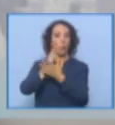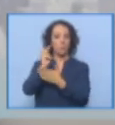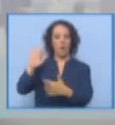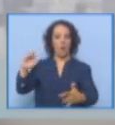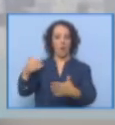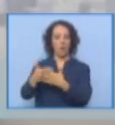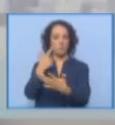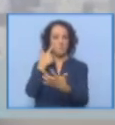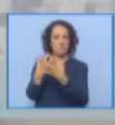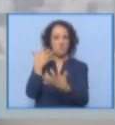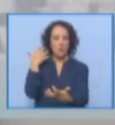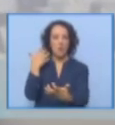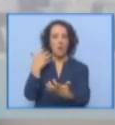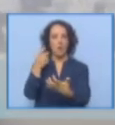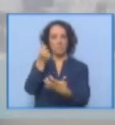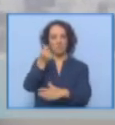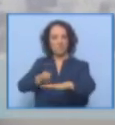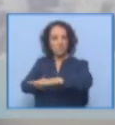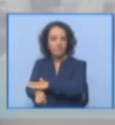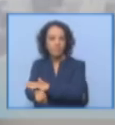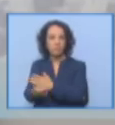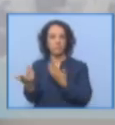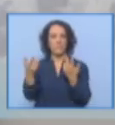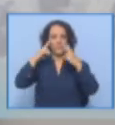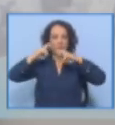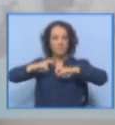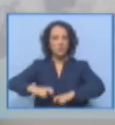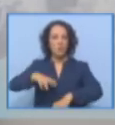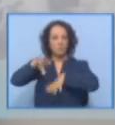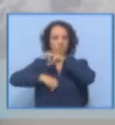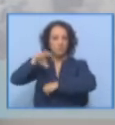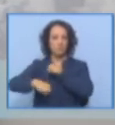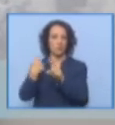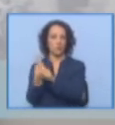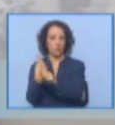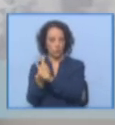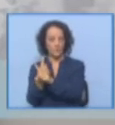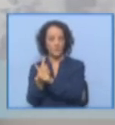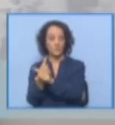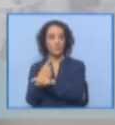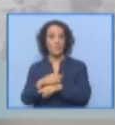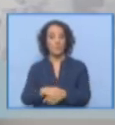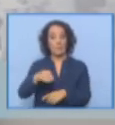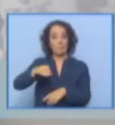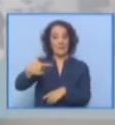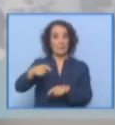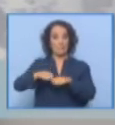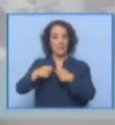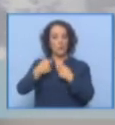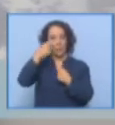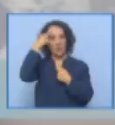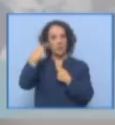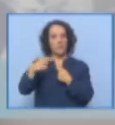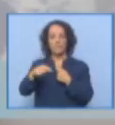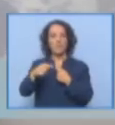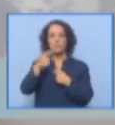os anos marcados por escândalos de corrupção, várias investigações. Foi difícil para o PT sublinhar qualquer tipo de